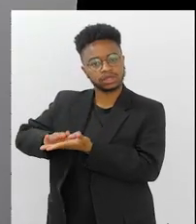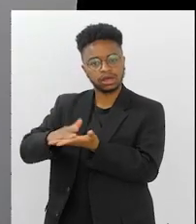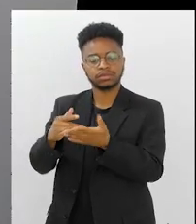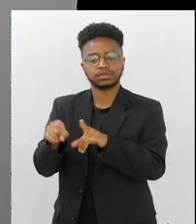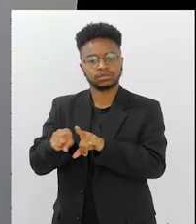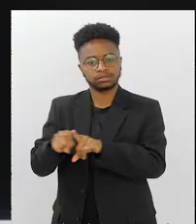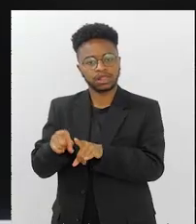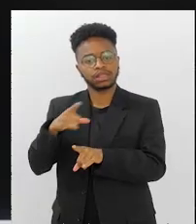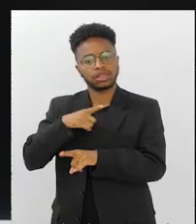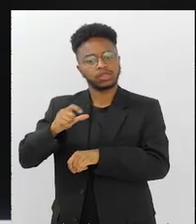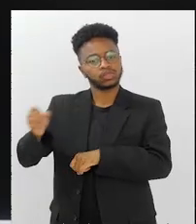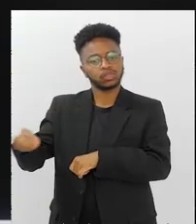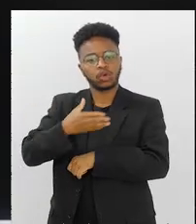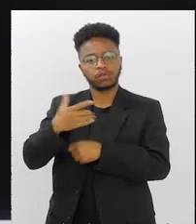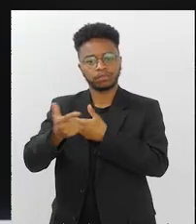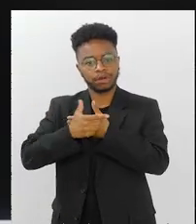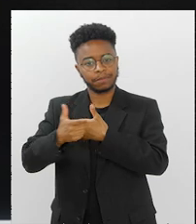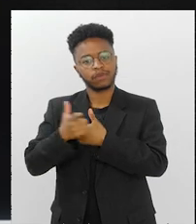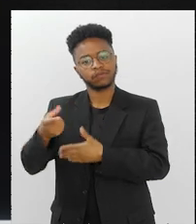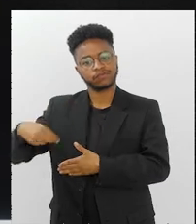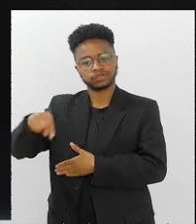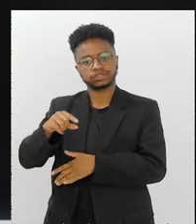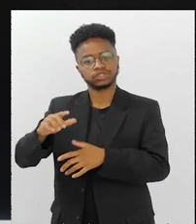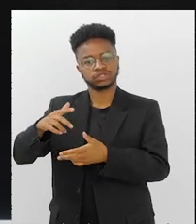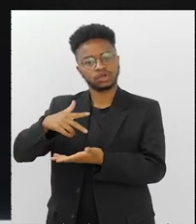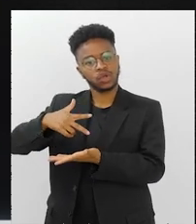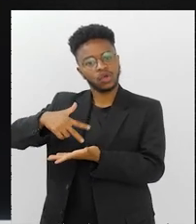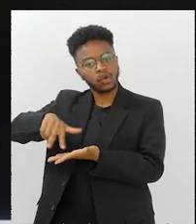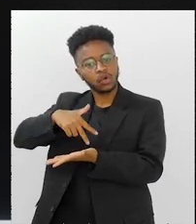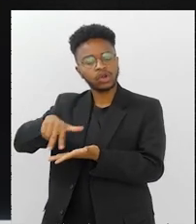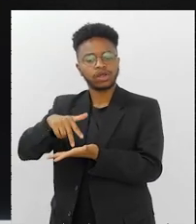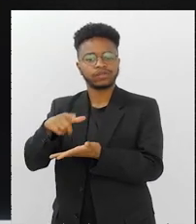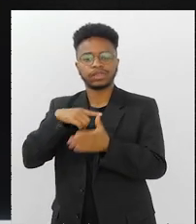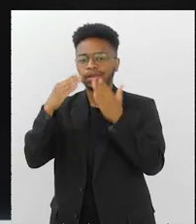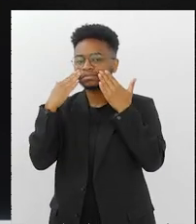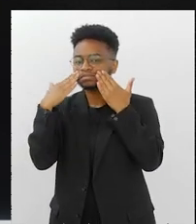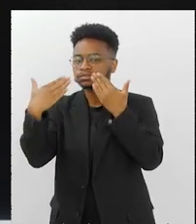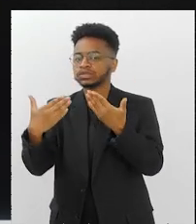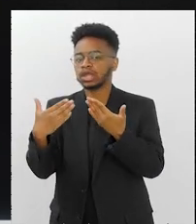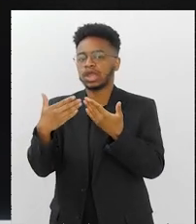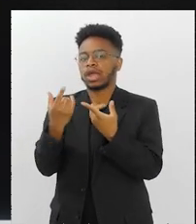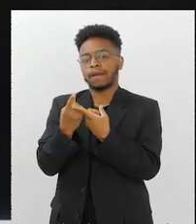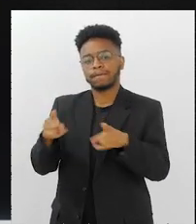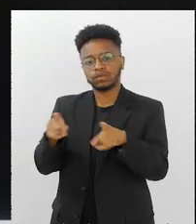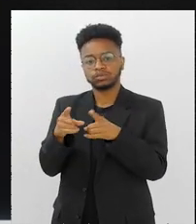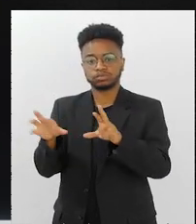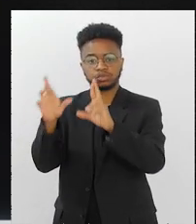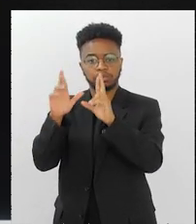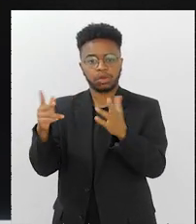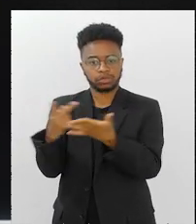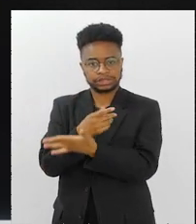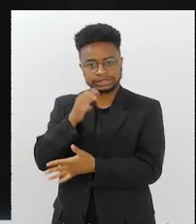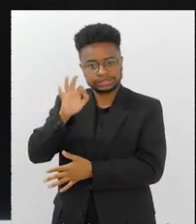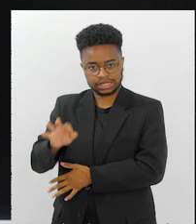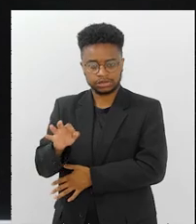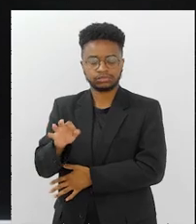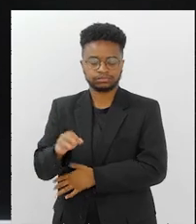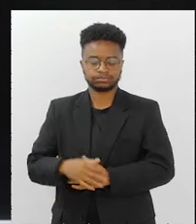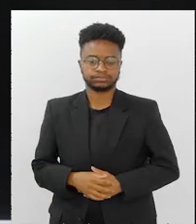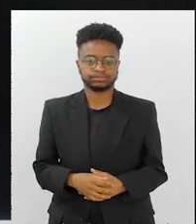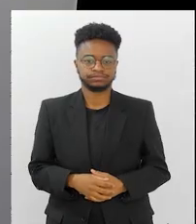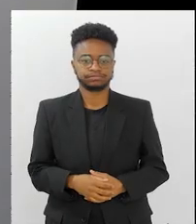uma uma função que o coreógrafo assume né nessa apresentação de enredos né espero que dê tudo certo e vai dar